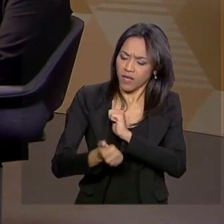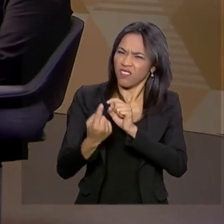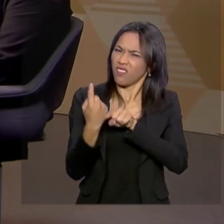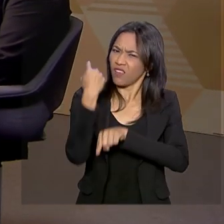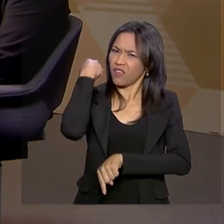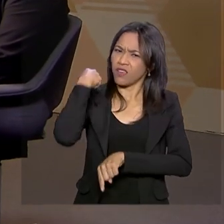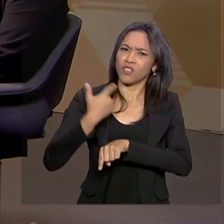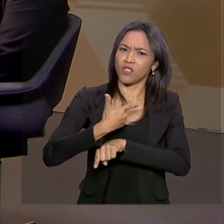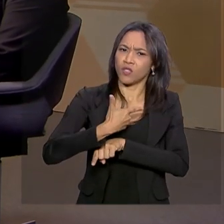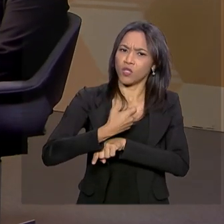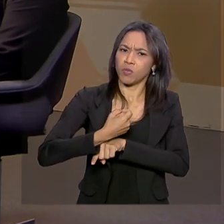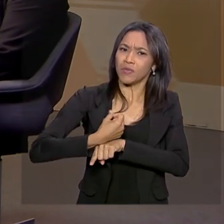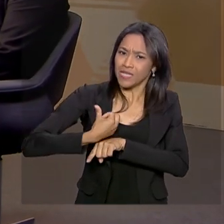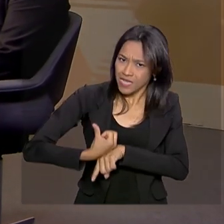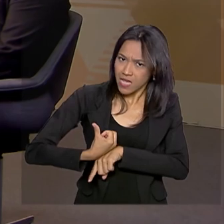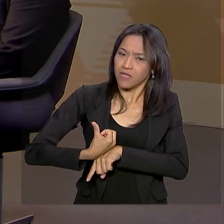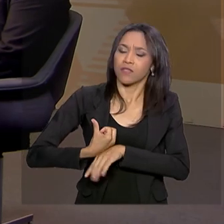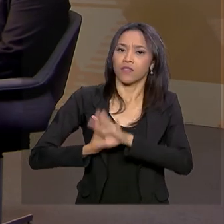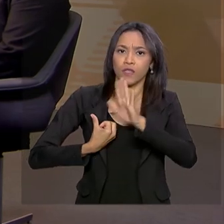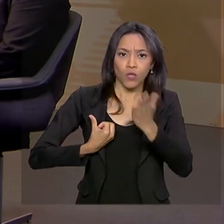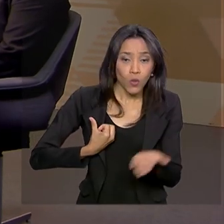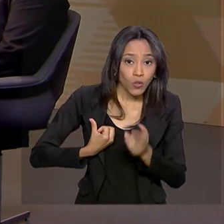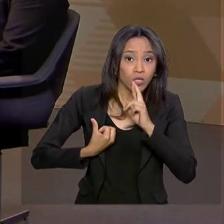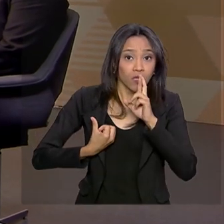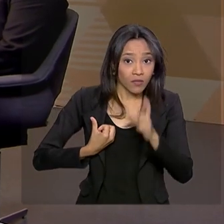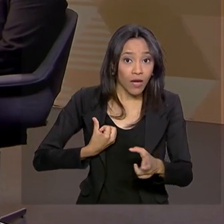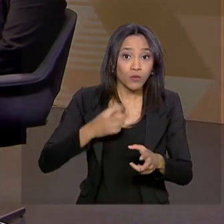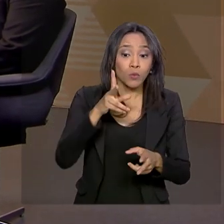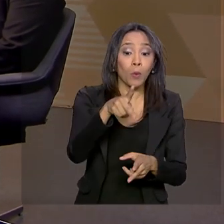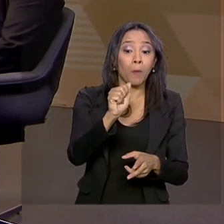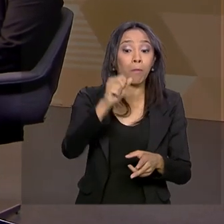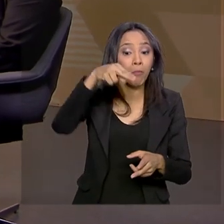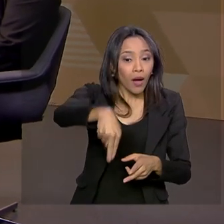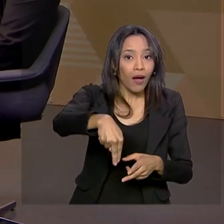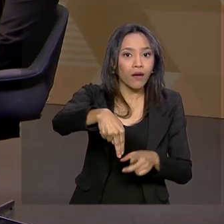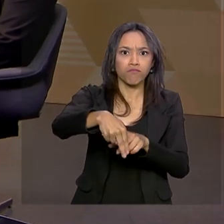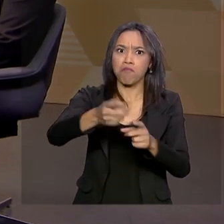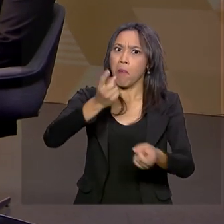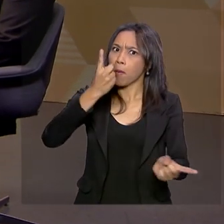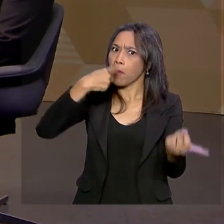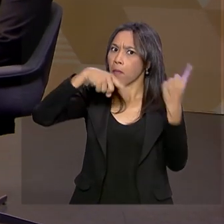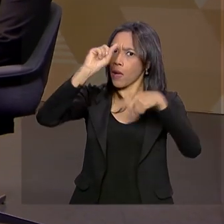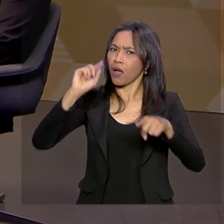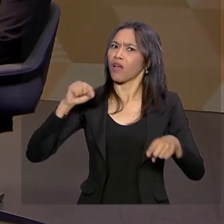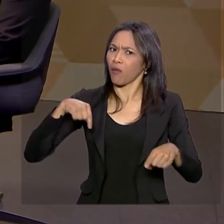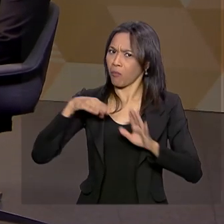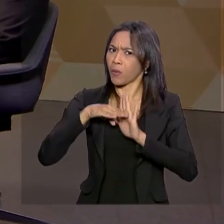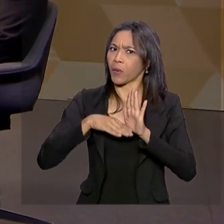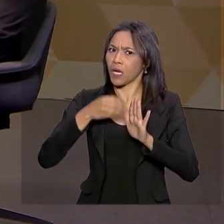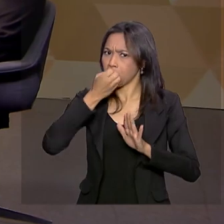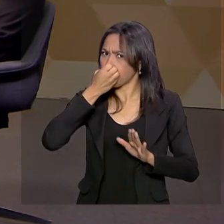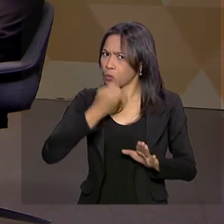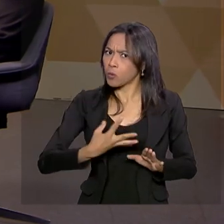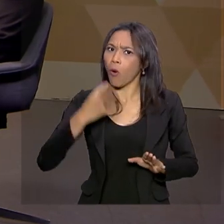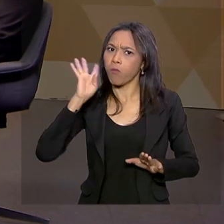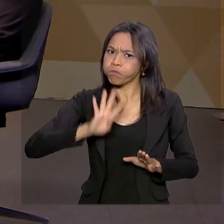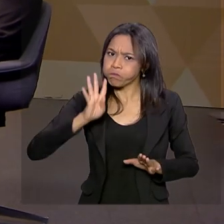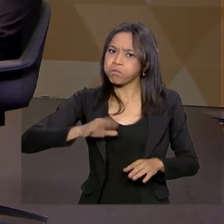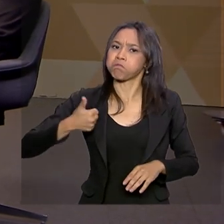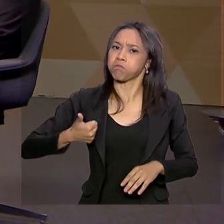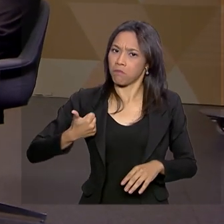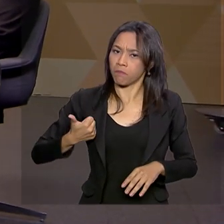2006, e agora os resultados dos Jogos Pan-Americanos mostram que realmente é um programa muito bacana, né, secretário? A